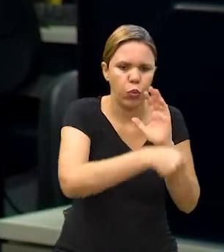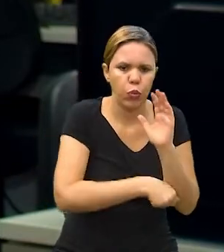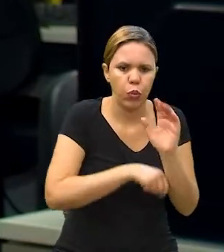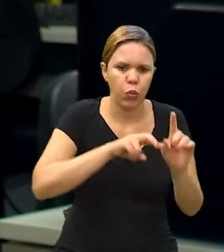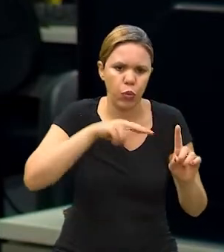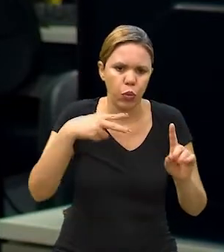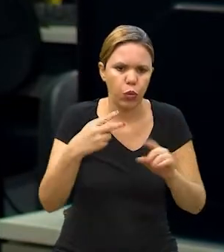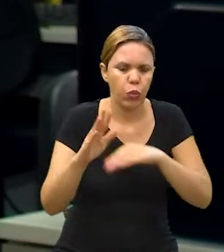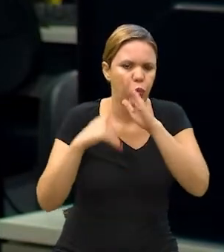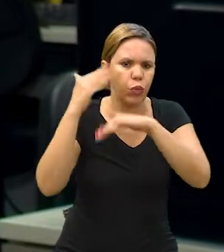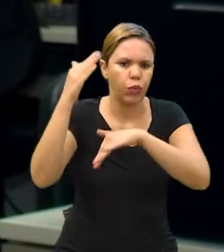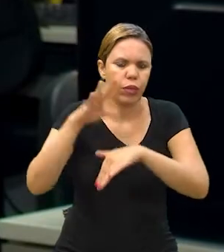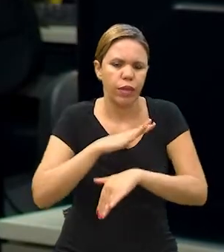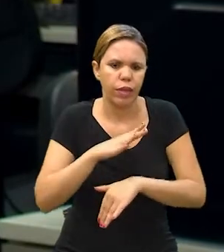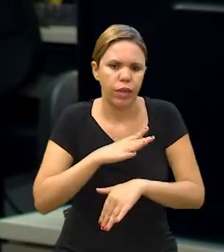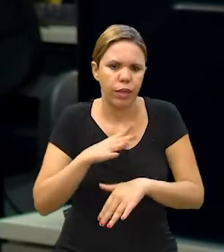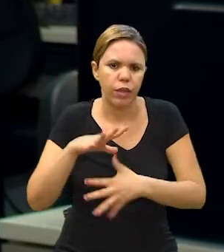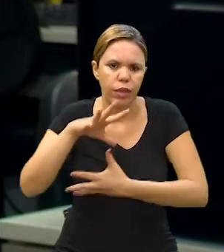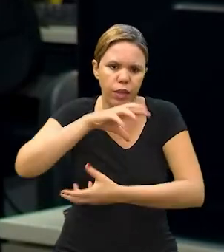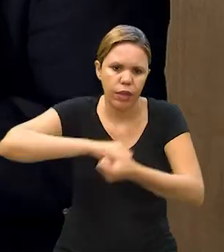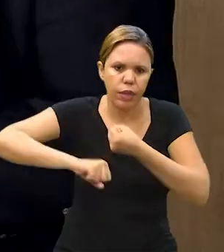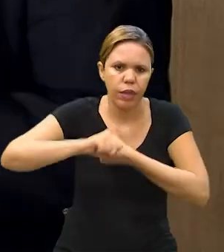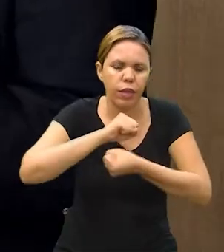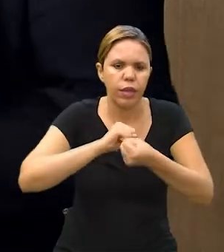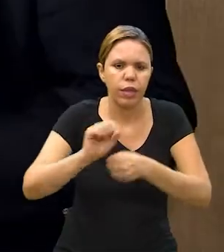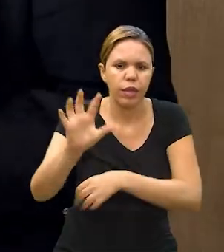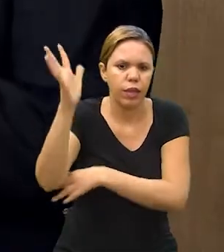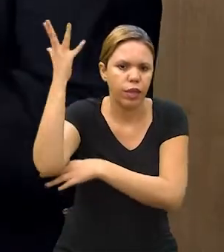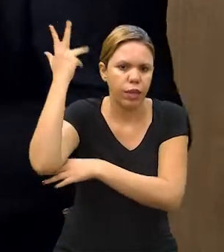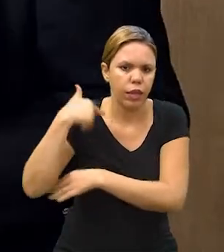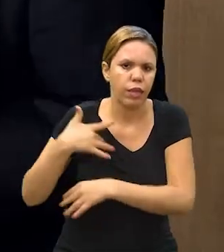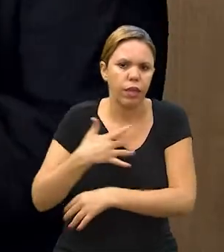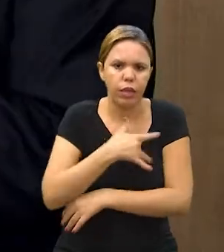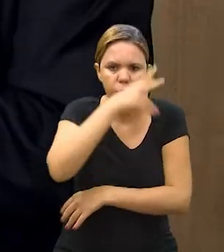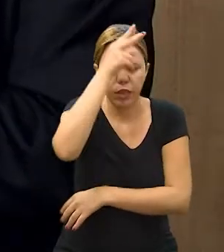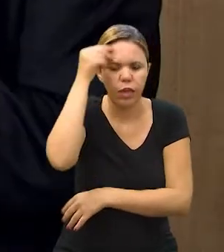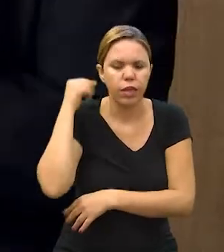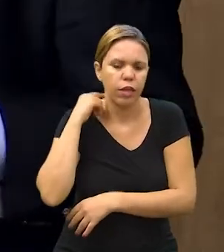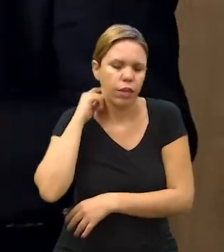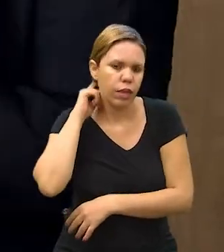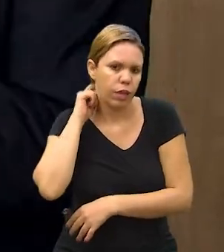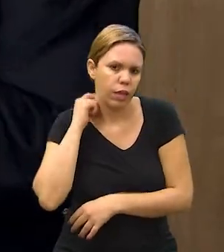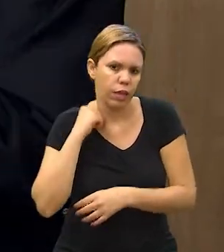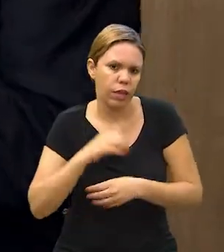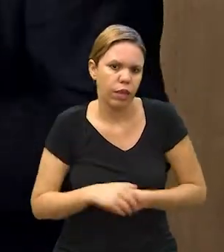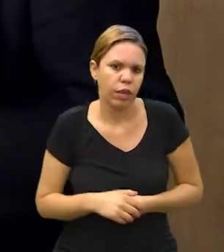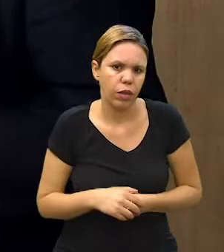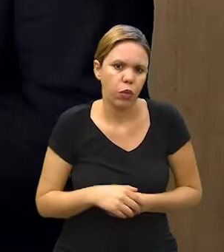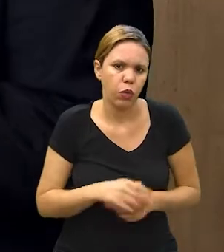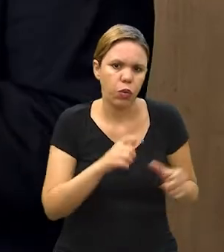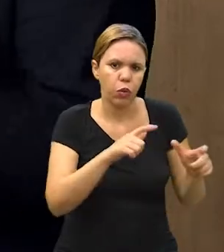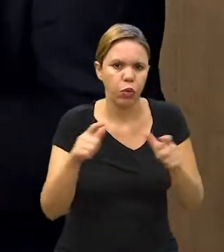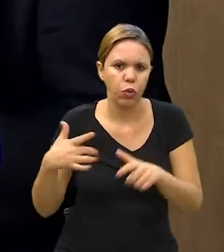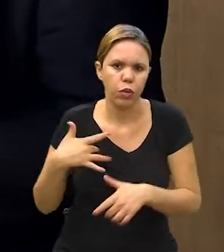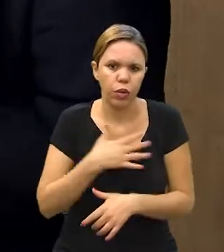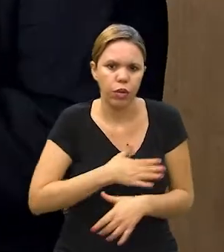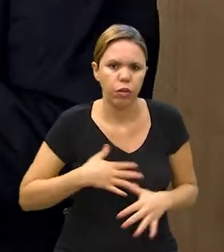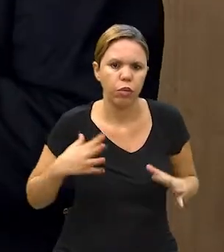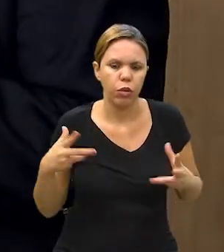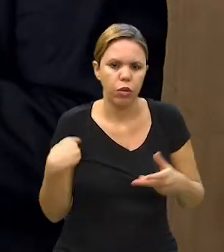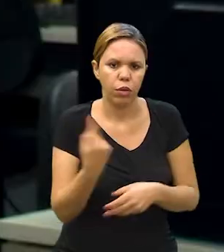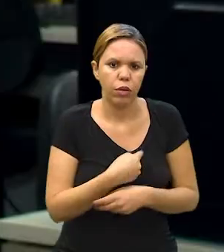né, de desenvolvimento para a cidade que seja sustentável ambientalmente, tem a ver com saúde pública, tem a ver com, né, um ambiente mais saudável para todos